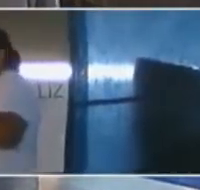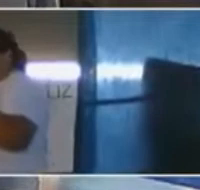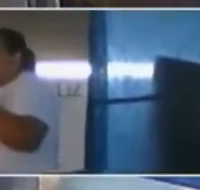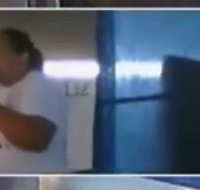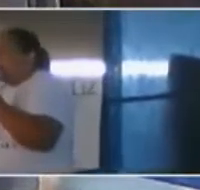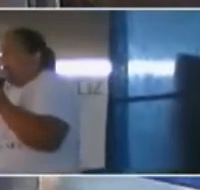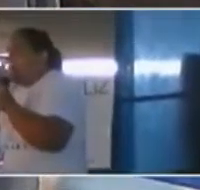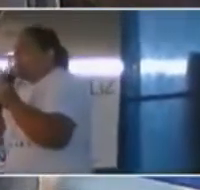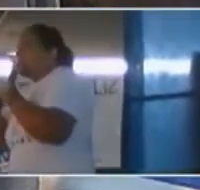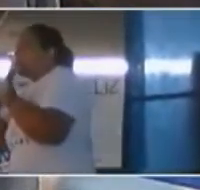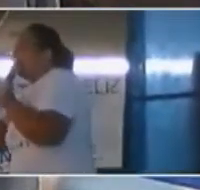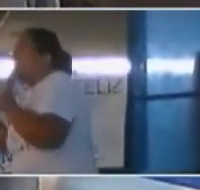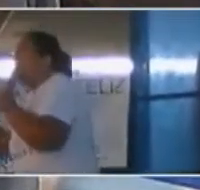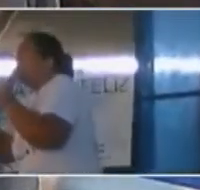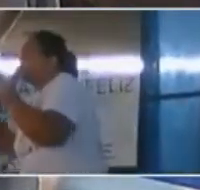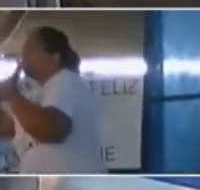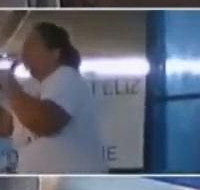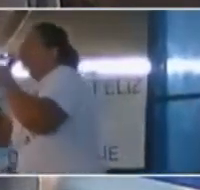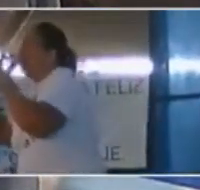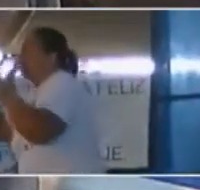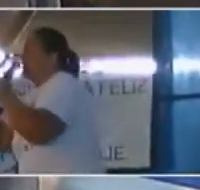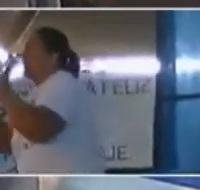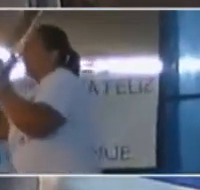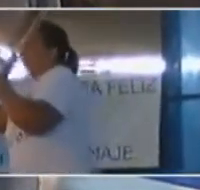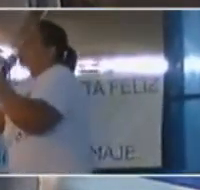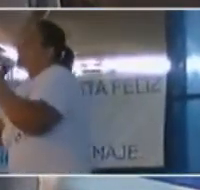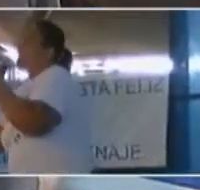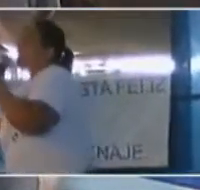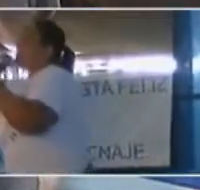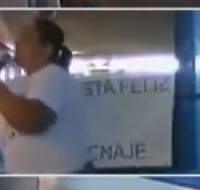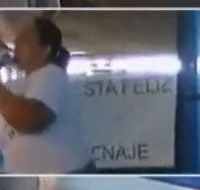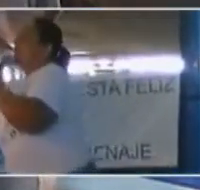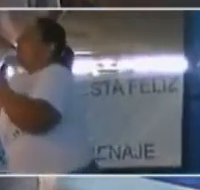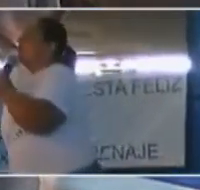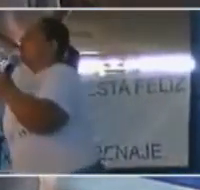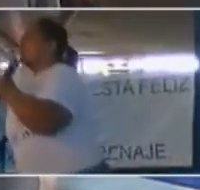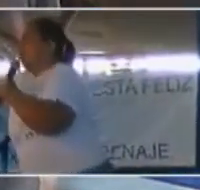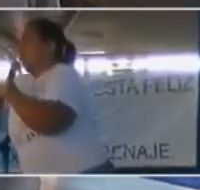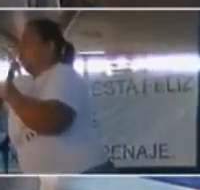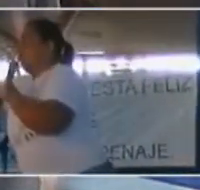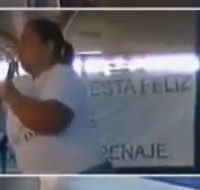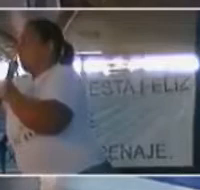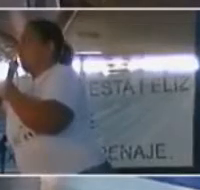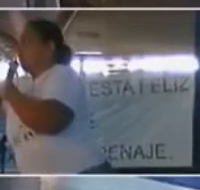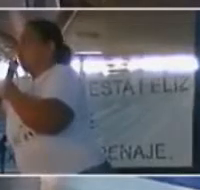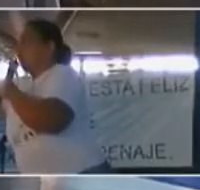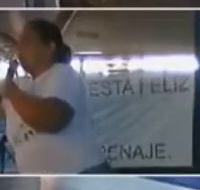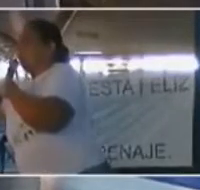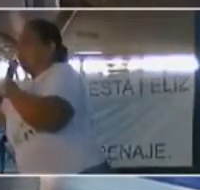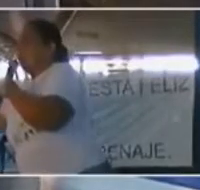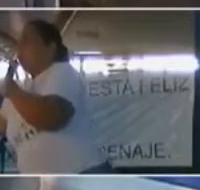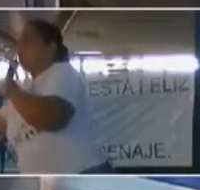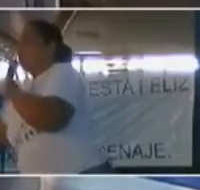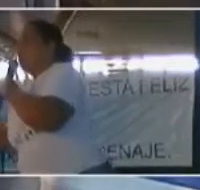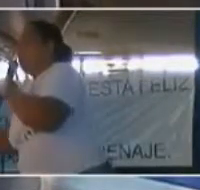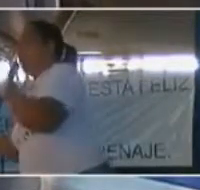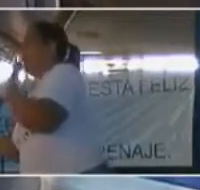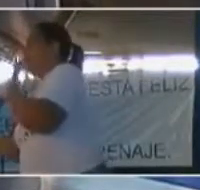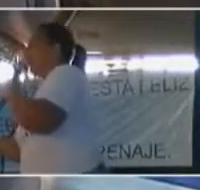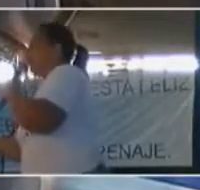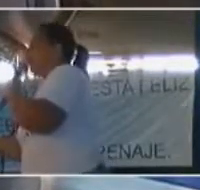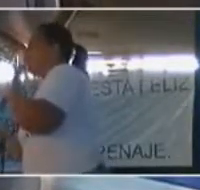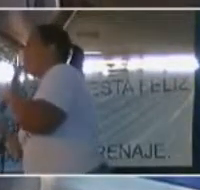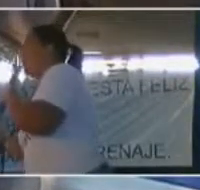ouvir, pensar e fazer ações, desenvolver, trabalhar com o meu próximo, né? Não